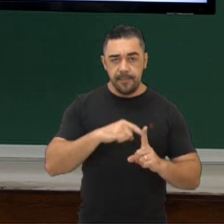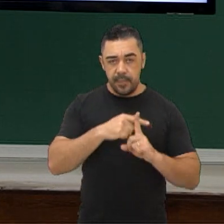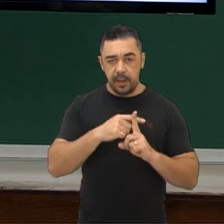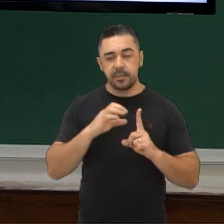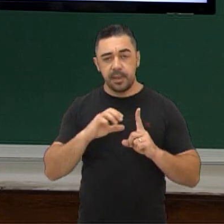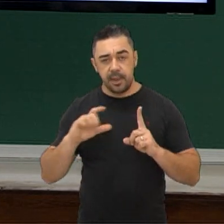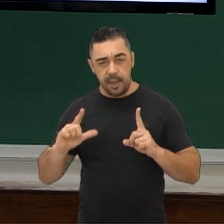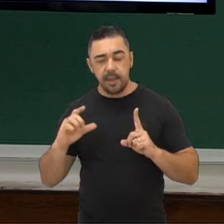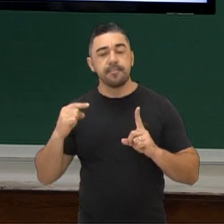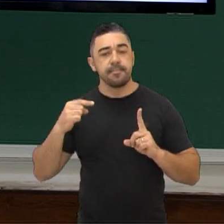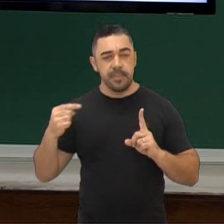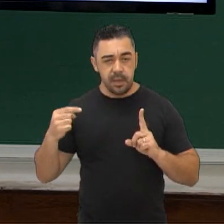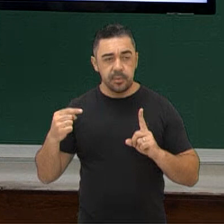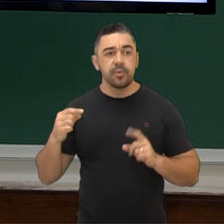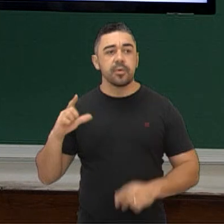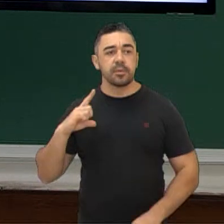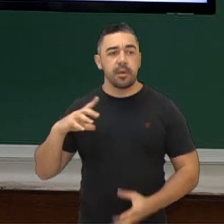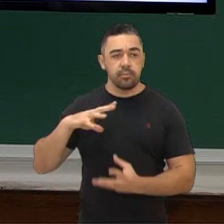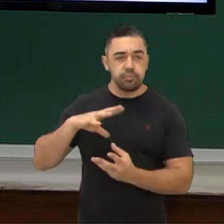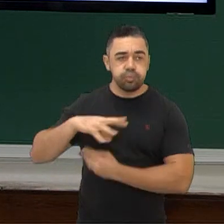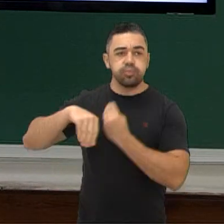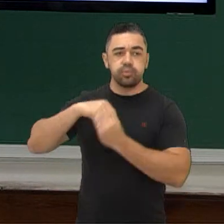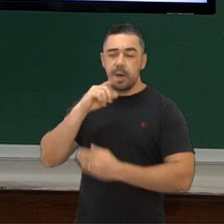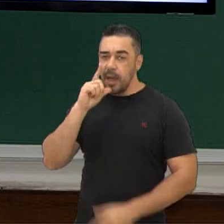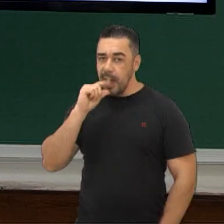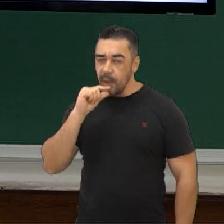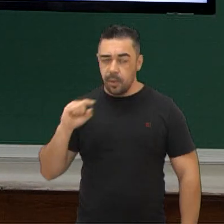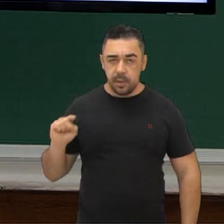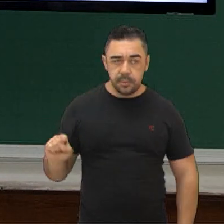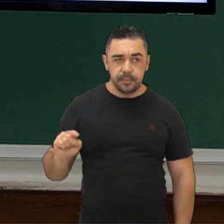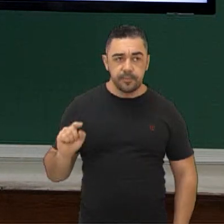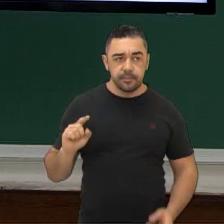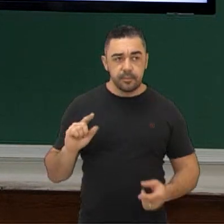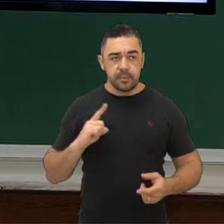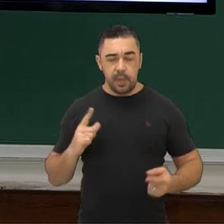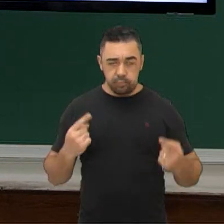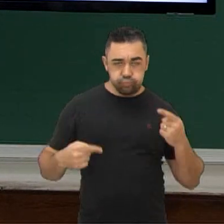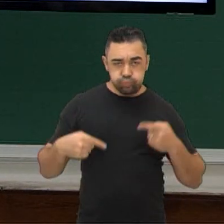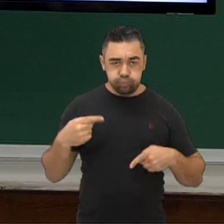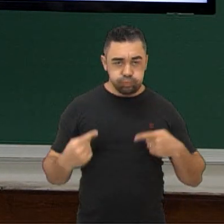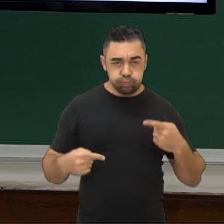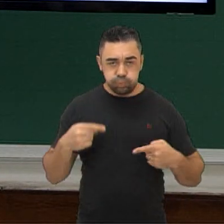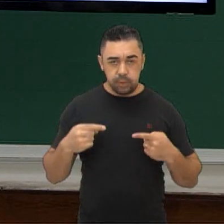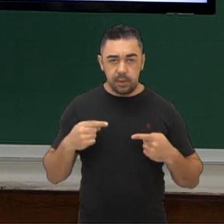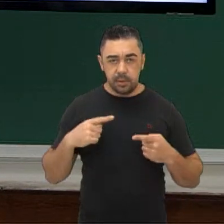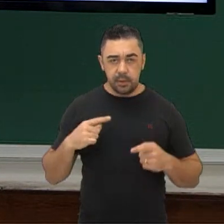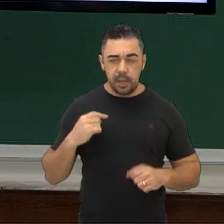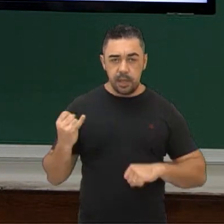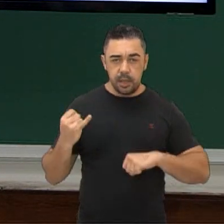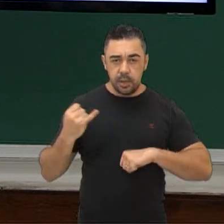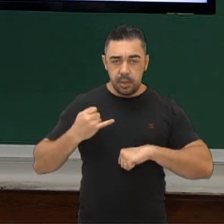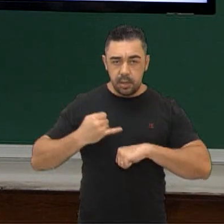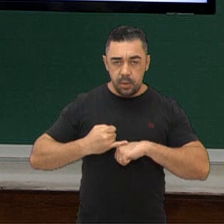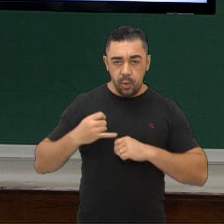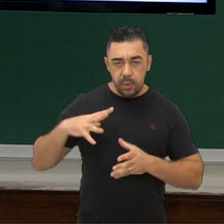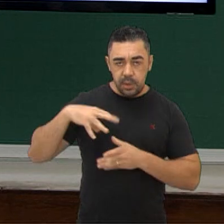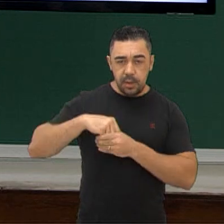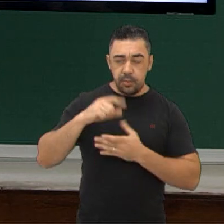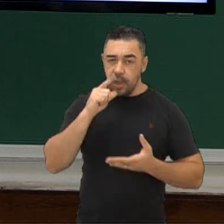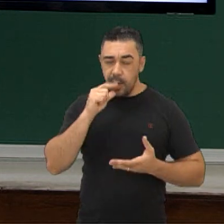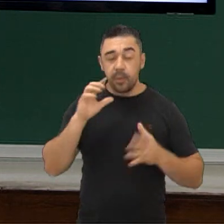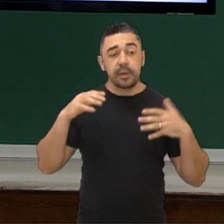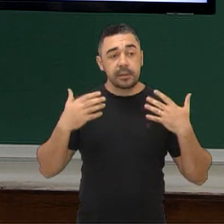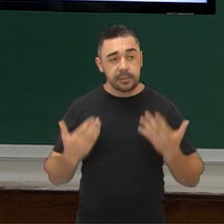Cl- e a autoionização da água. Tem uma competiçãozinha entre os íons que estão ali dispostos.